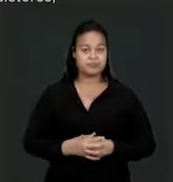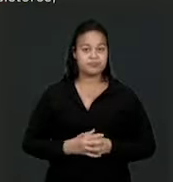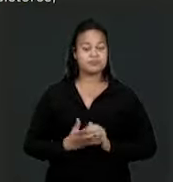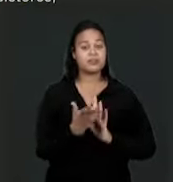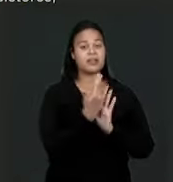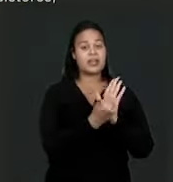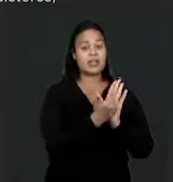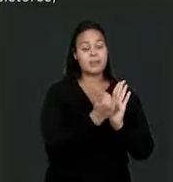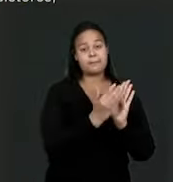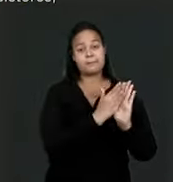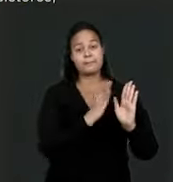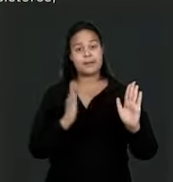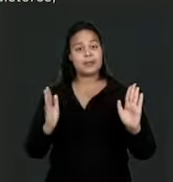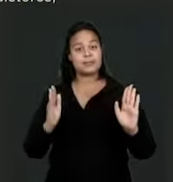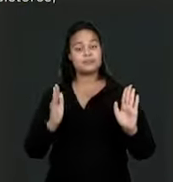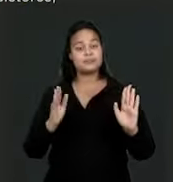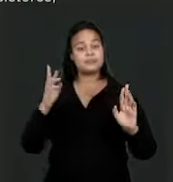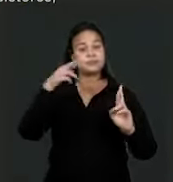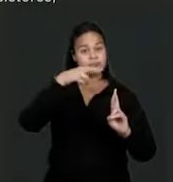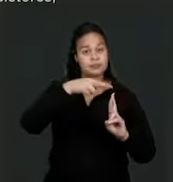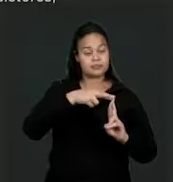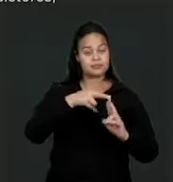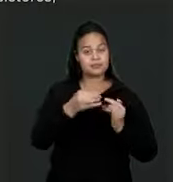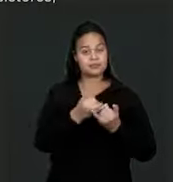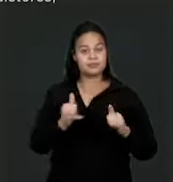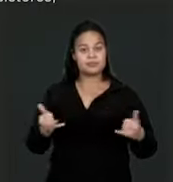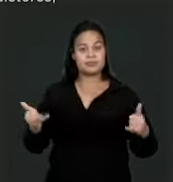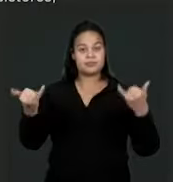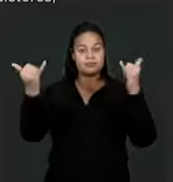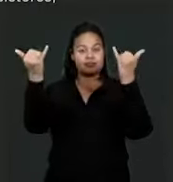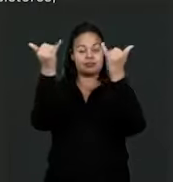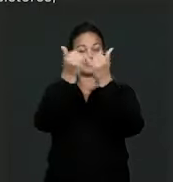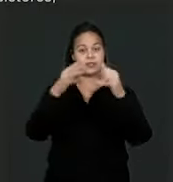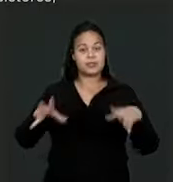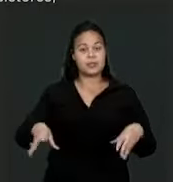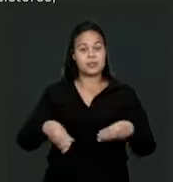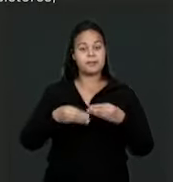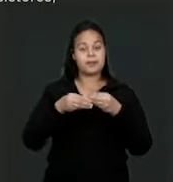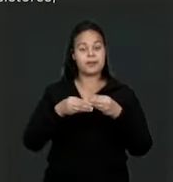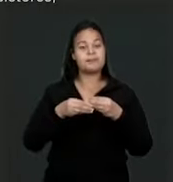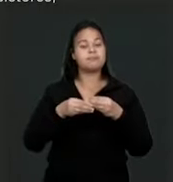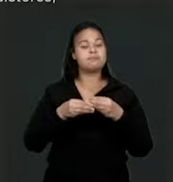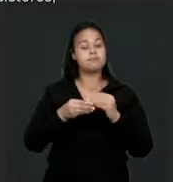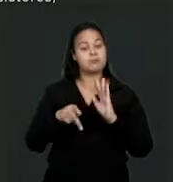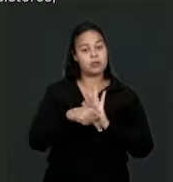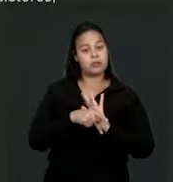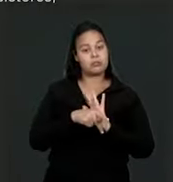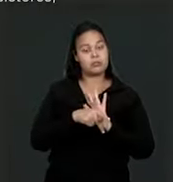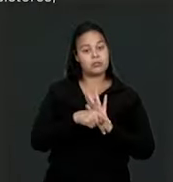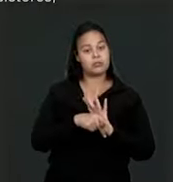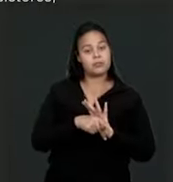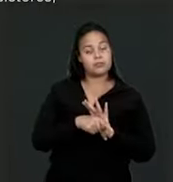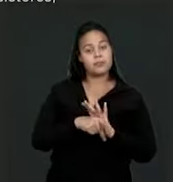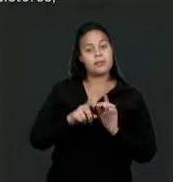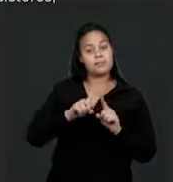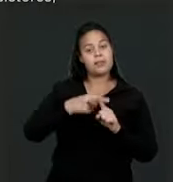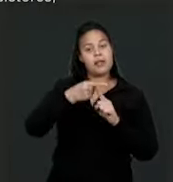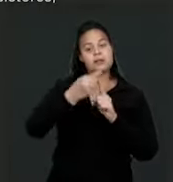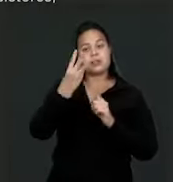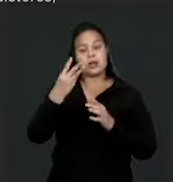figura seguinte representa um circuito elétrico composto por uma fonte ideal e 3